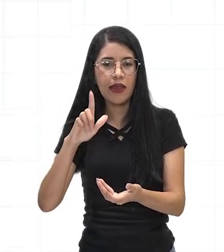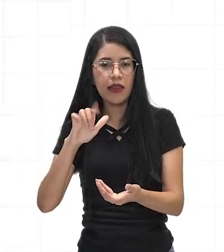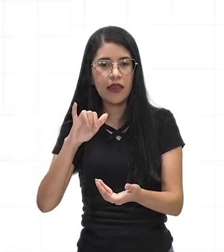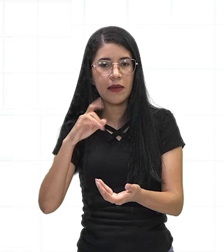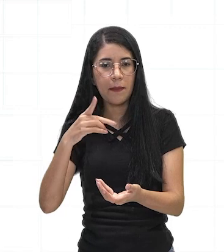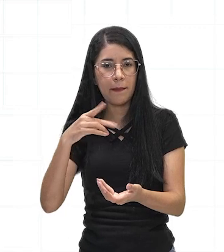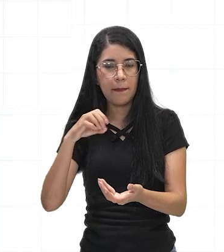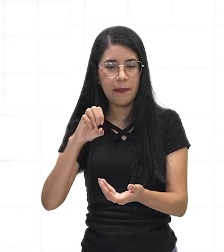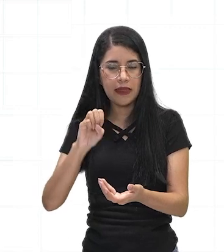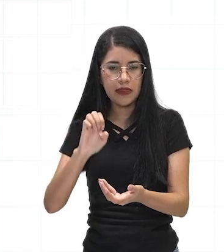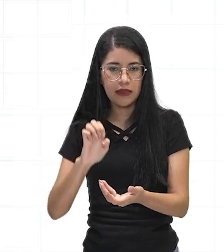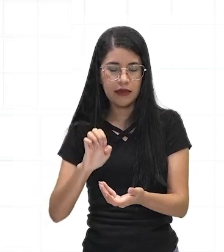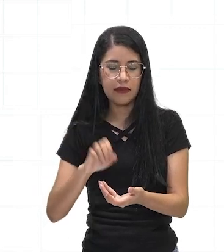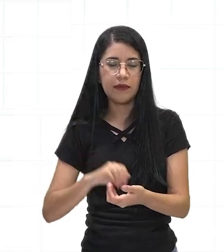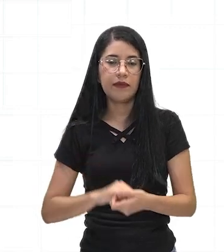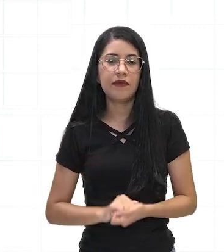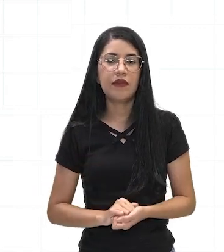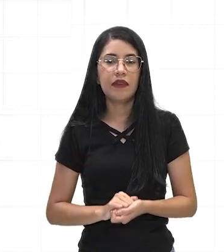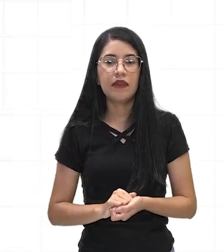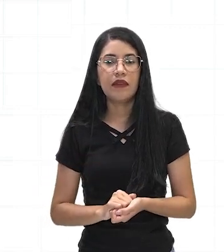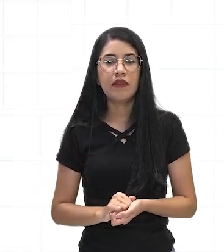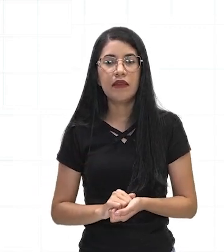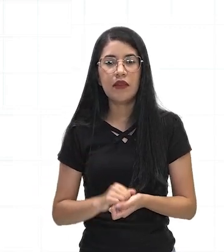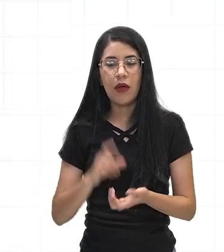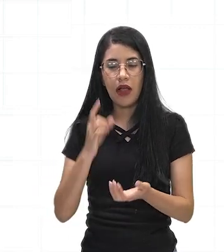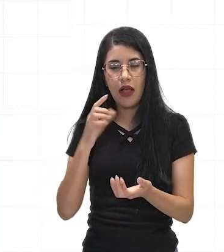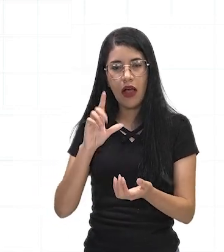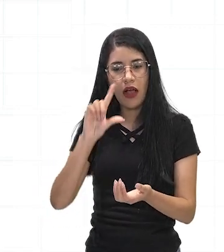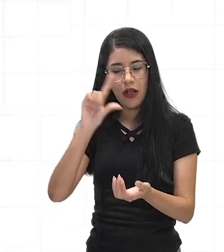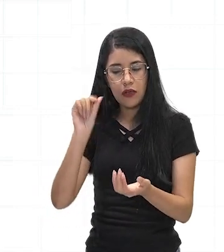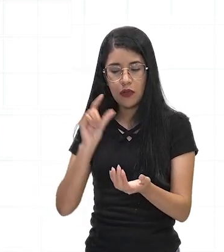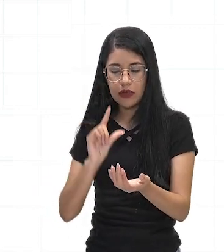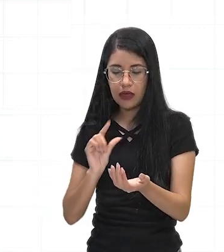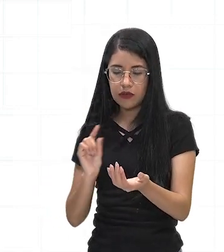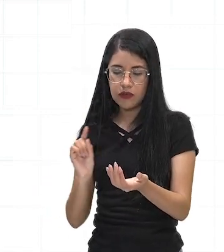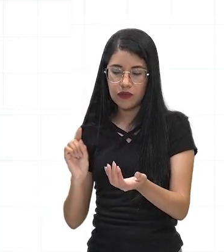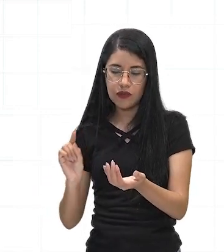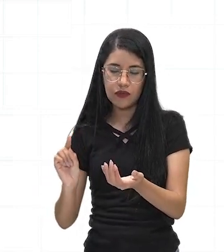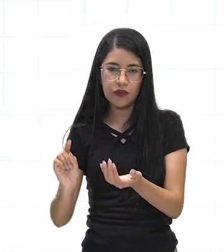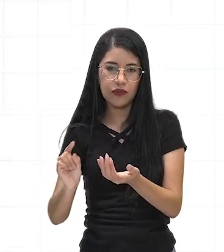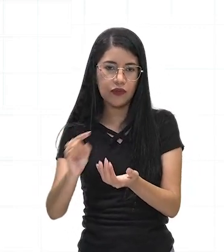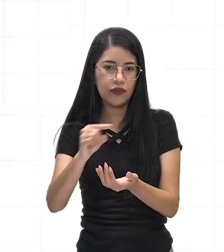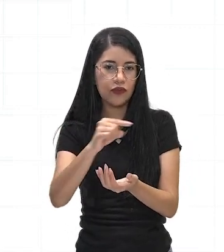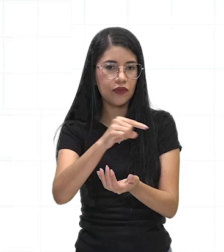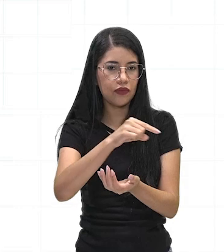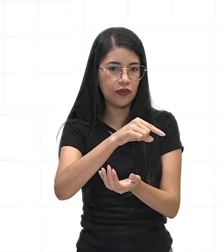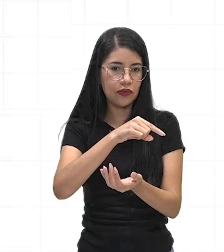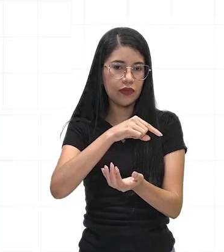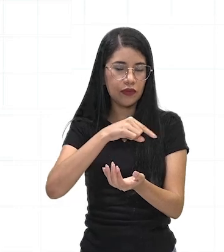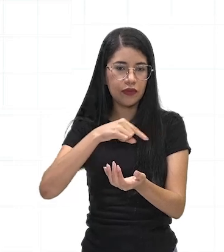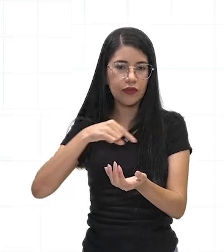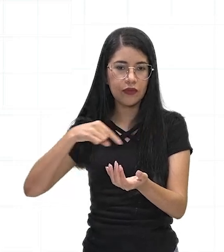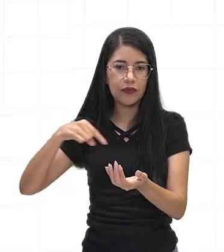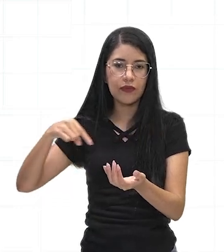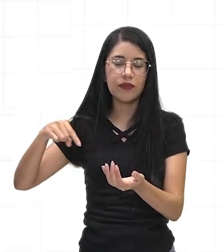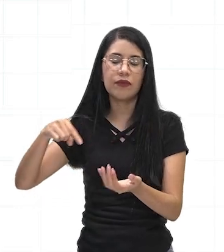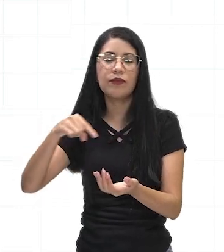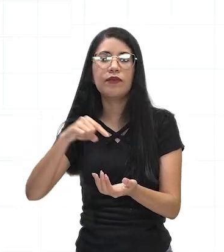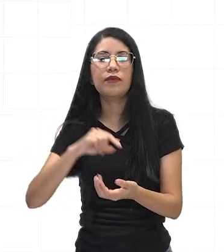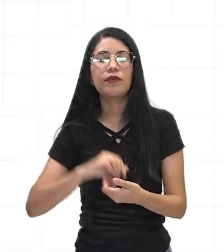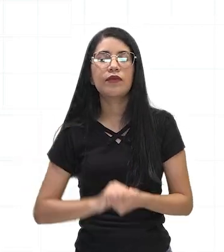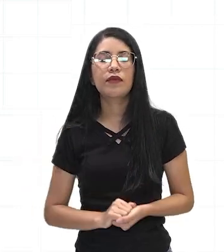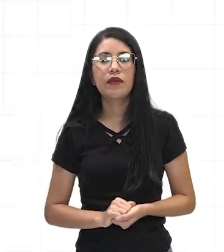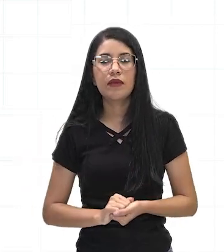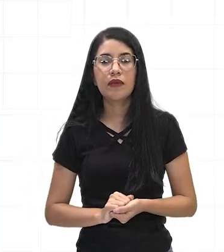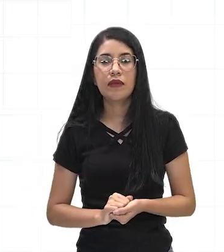está visualizando ali a Lua percorrendo esse movimento, né, fazendo a sua translação em volta do planeta Terra. E